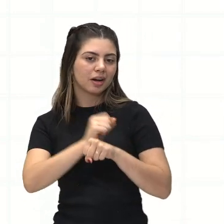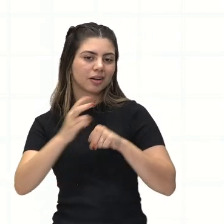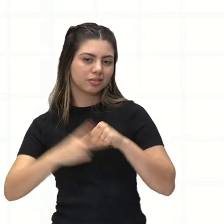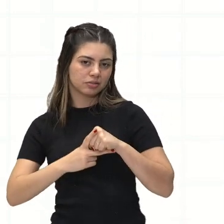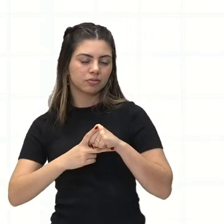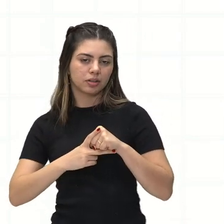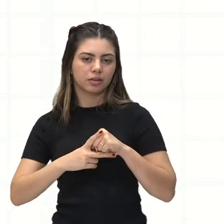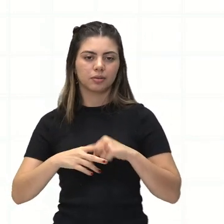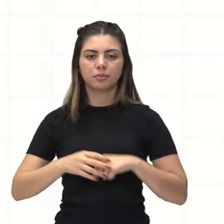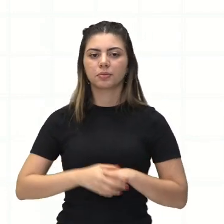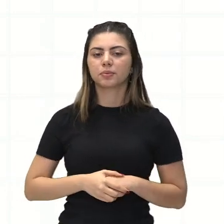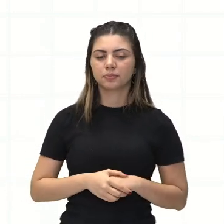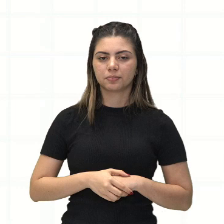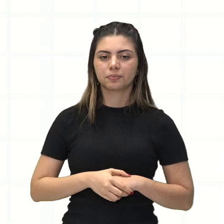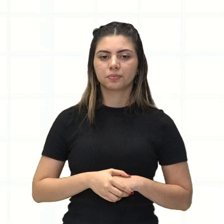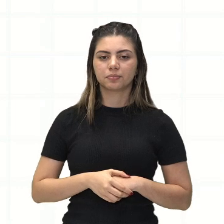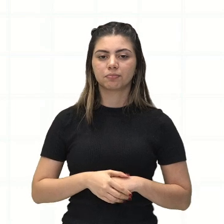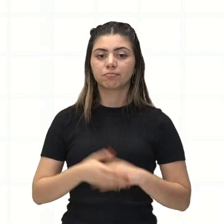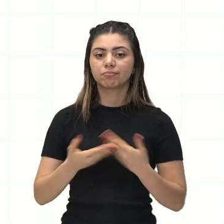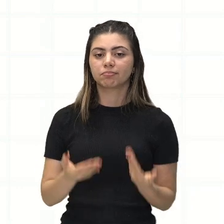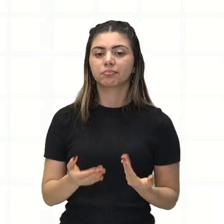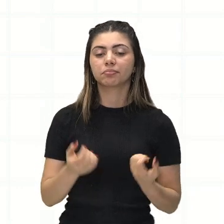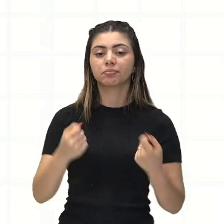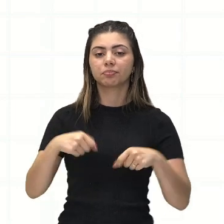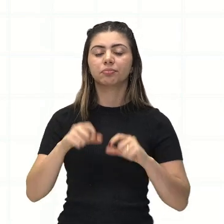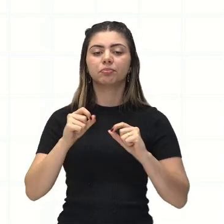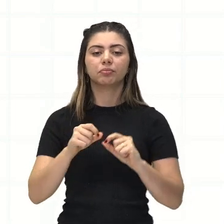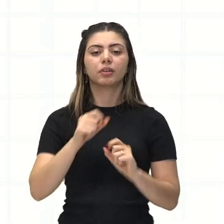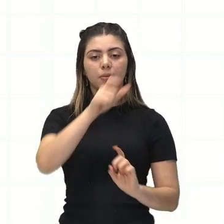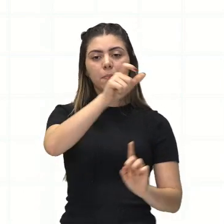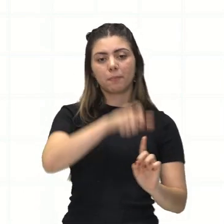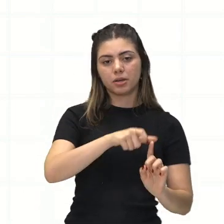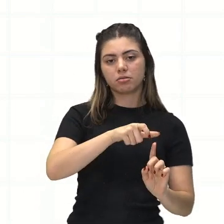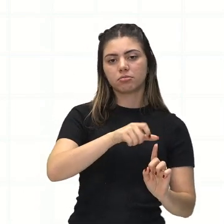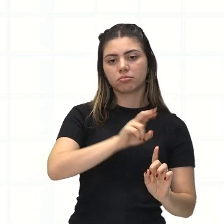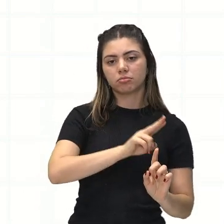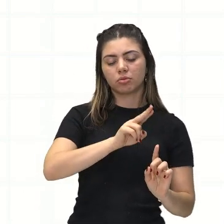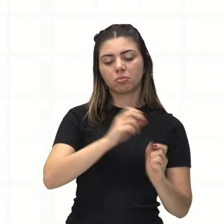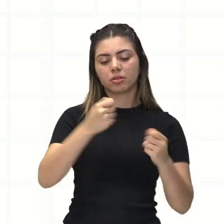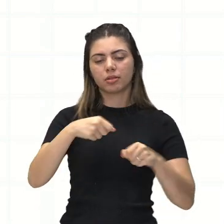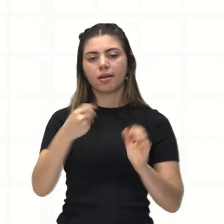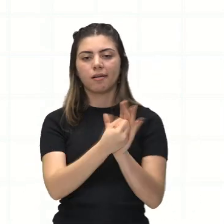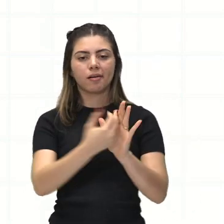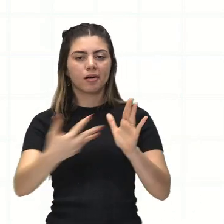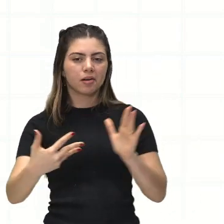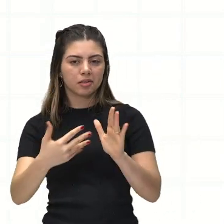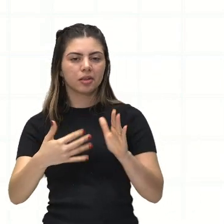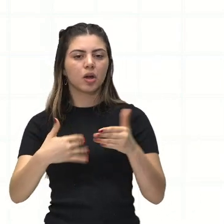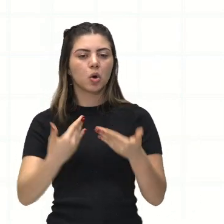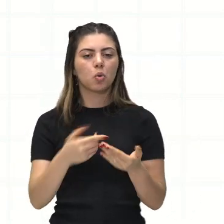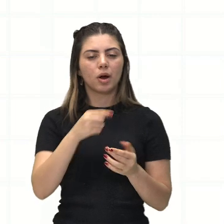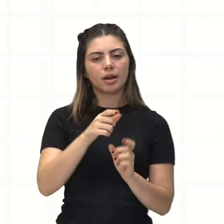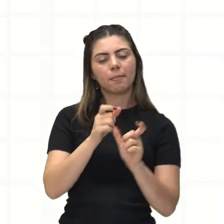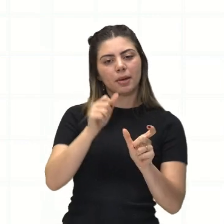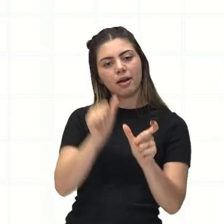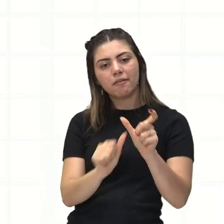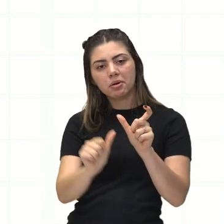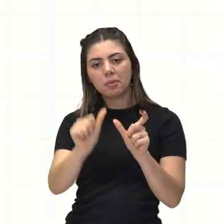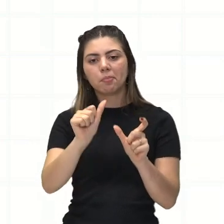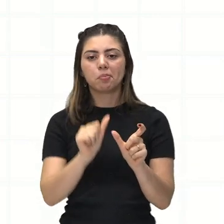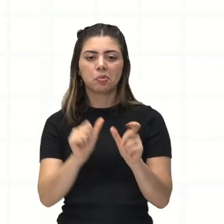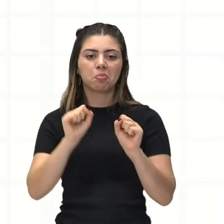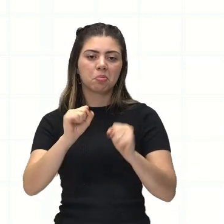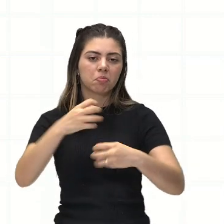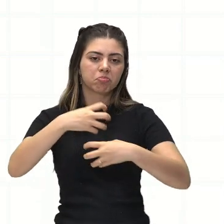o advérbio. E ele vai atribuir características, vai mudar esses nomes, podem ser